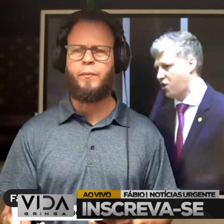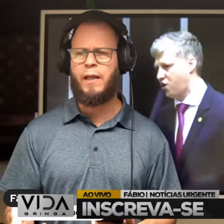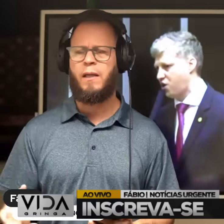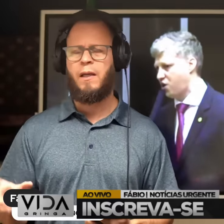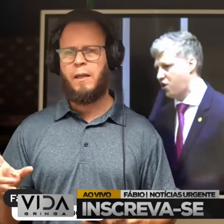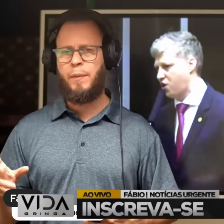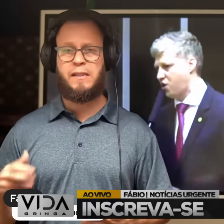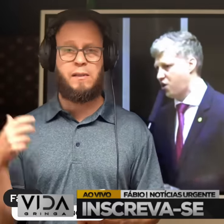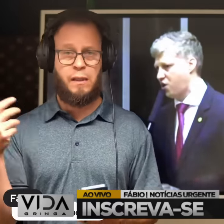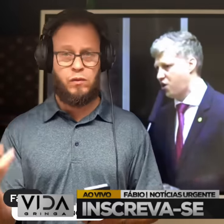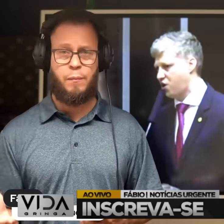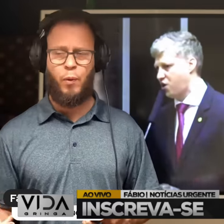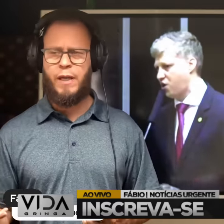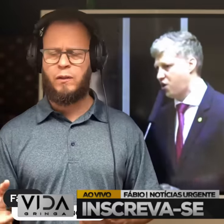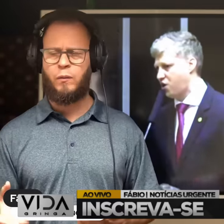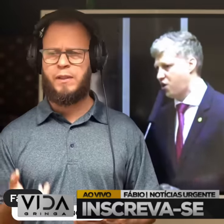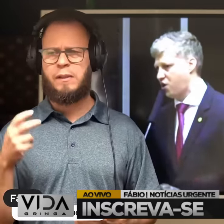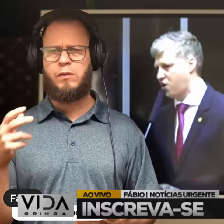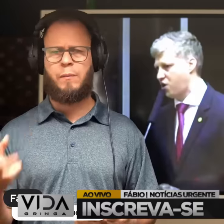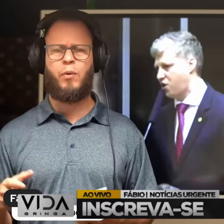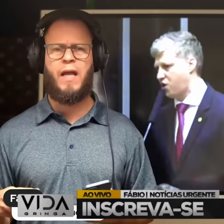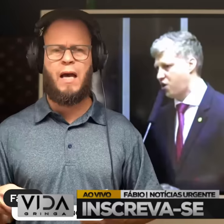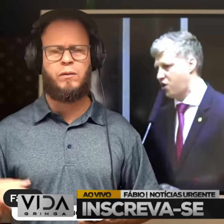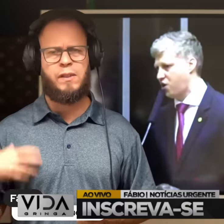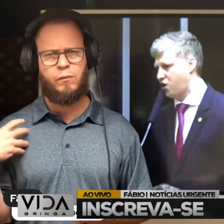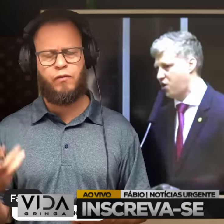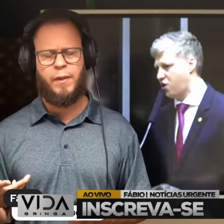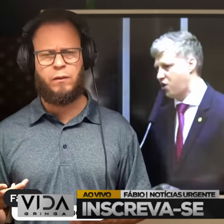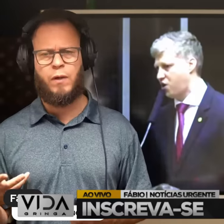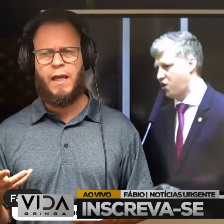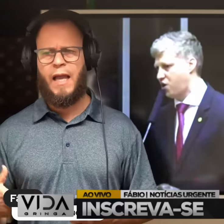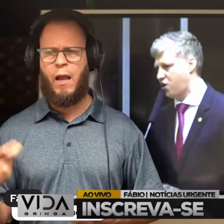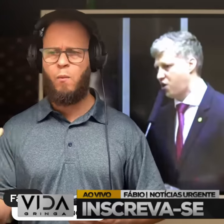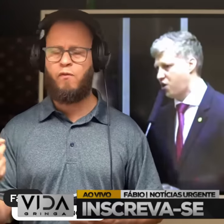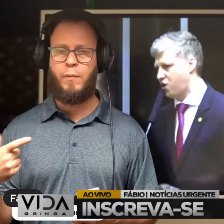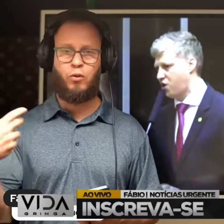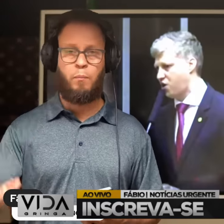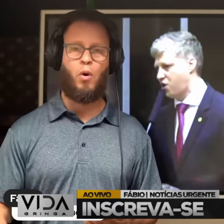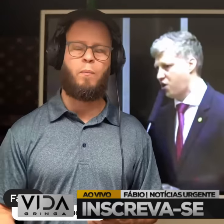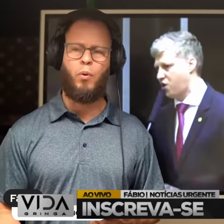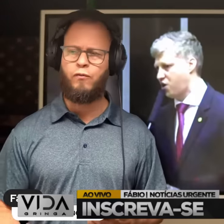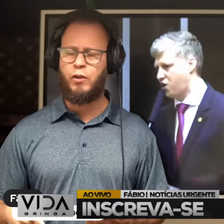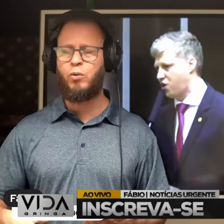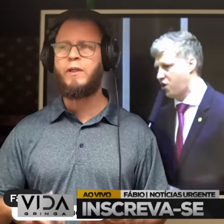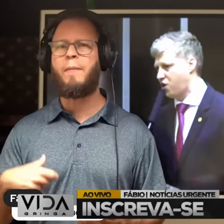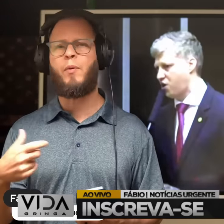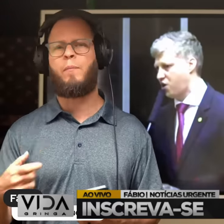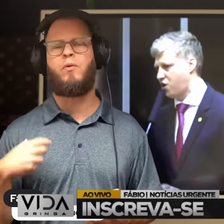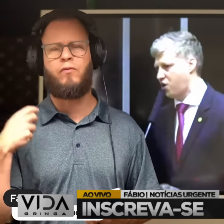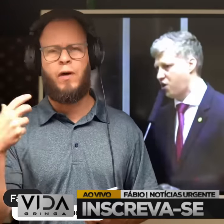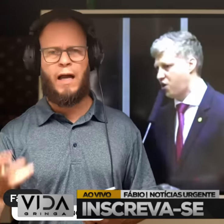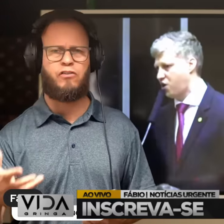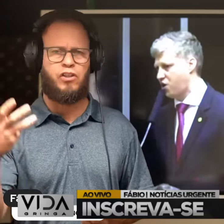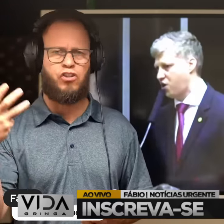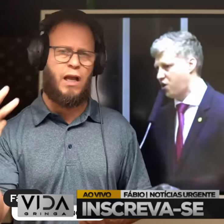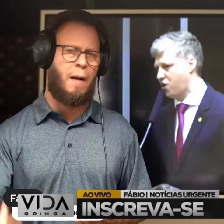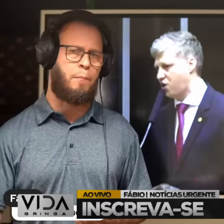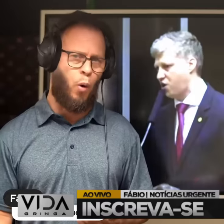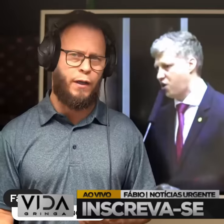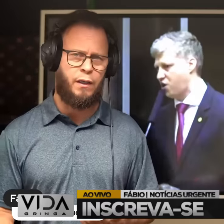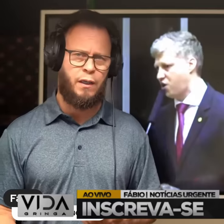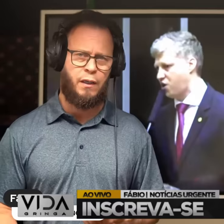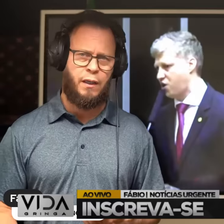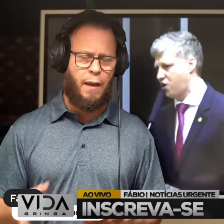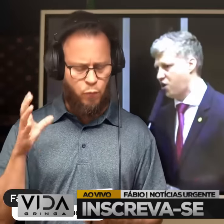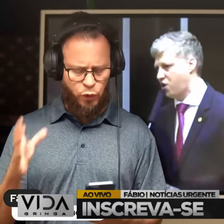muito bem e precisamos apoiá-lo. Precisamos apoiá-lo nesse movimento. É um movimento pró-povo e tudo que é pró-povo a gente